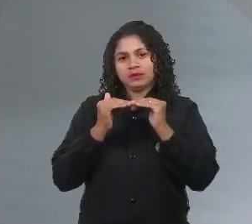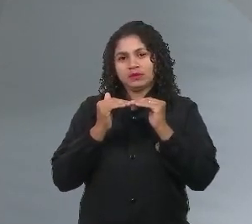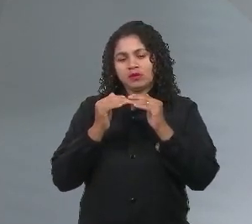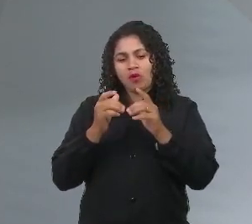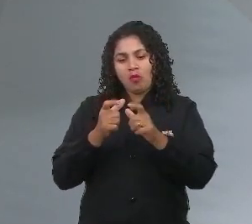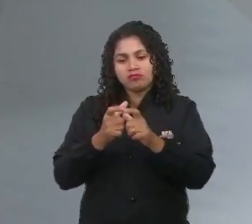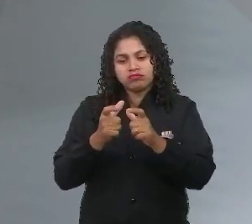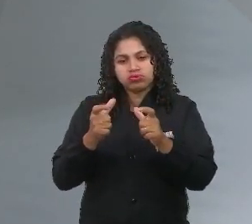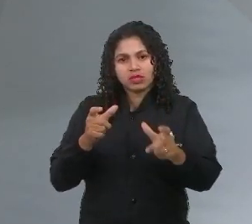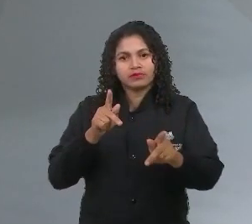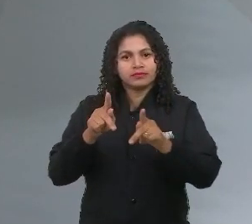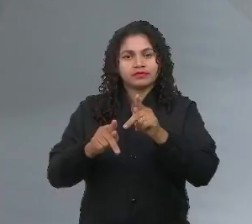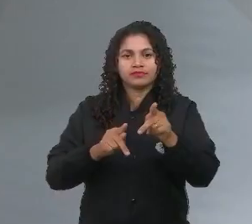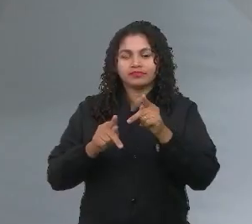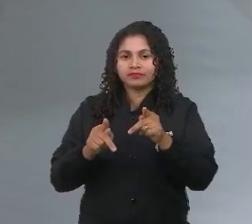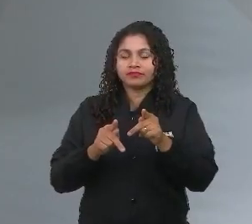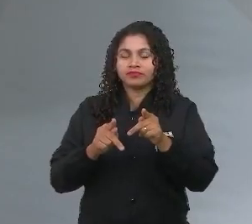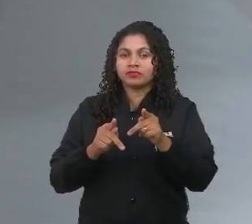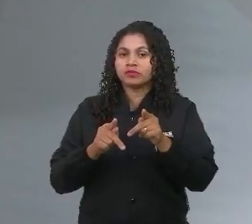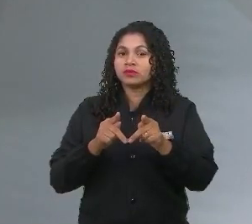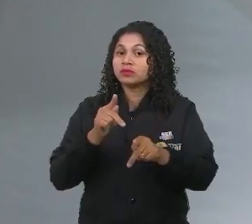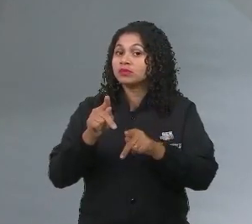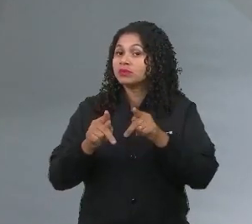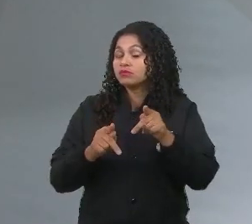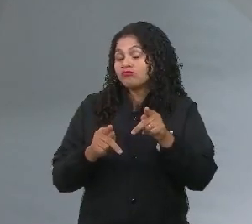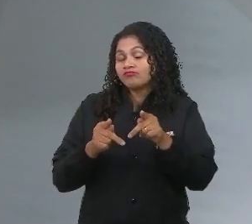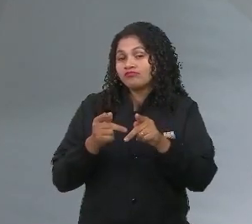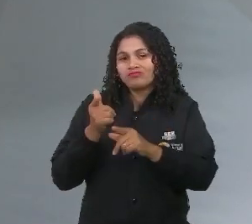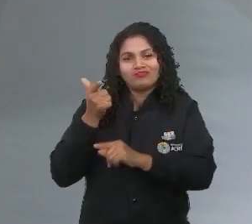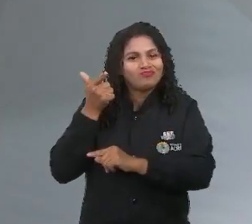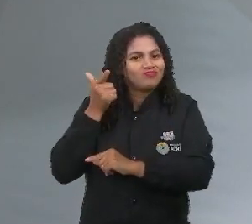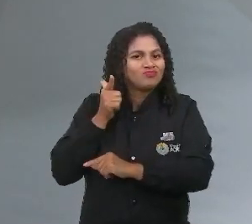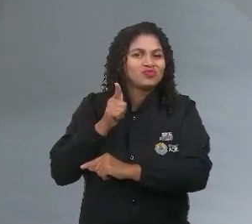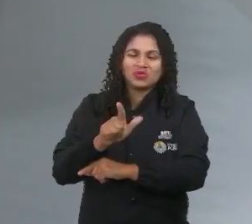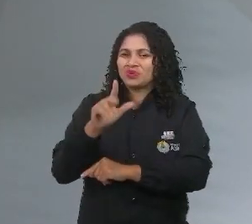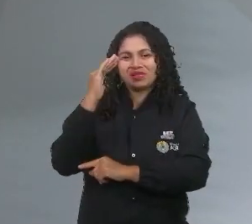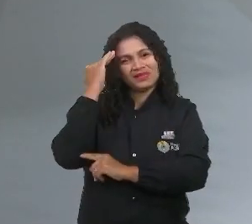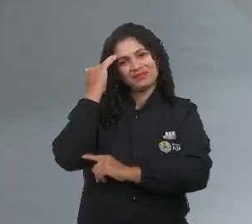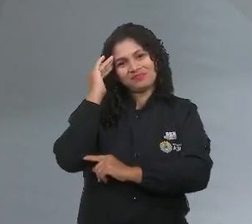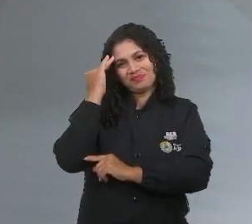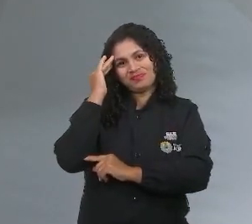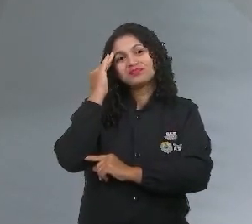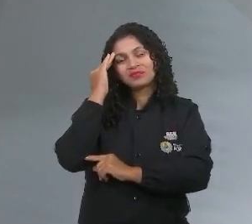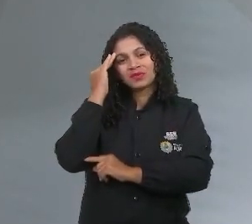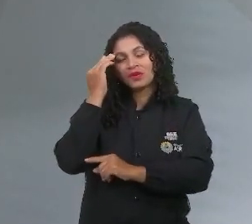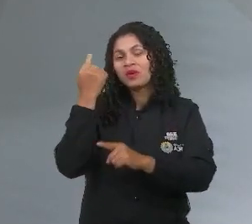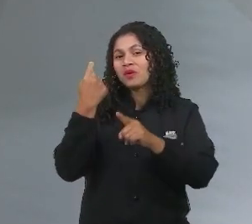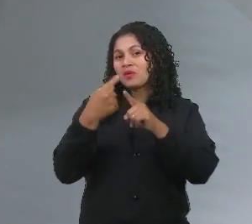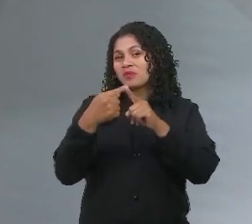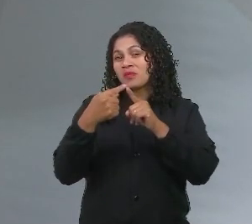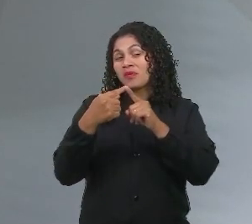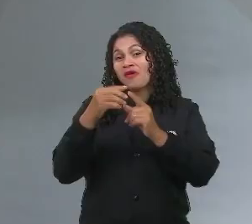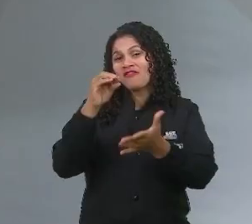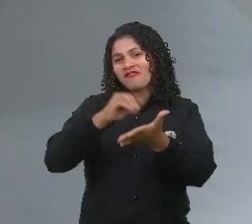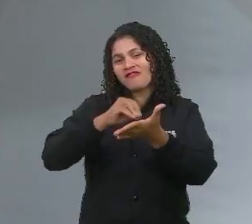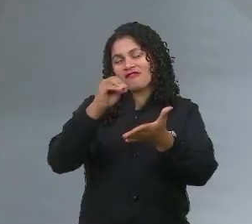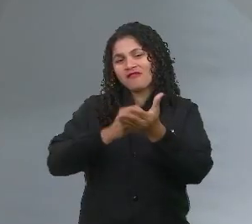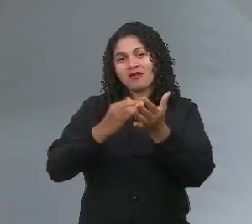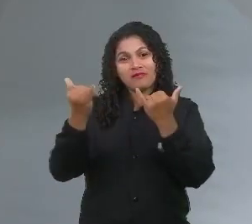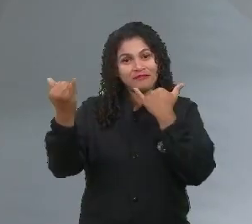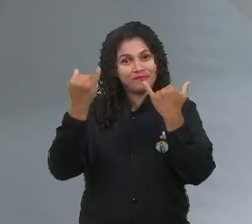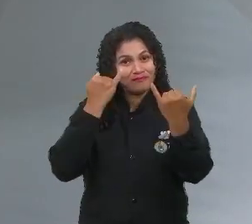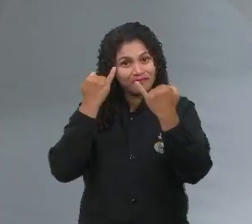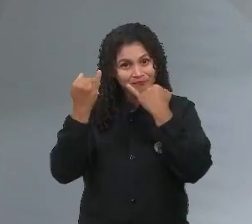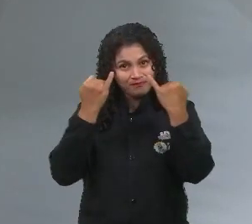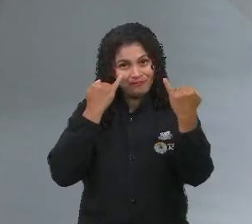consegue ter esse entendimento devido até mesmo à sua limitação de informação a respeito do que é